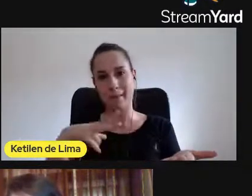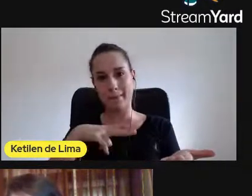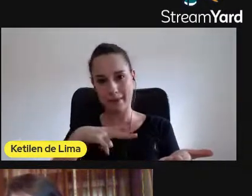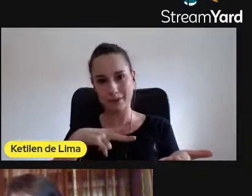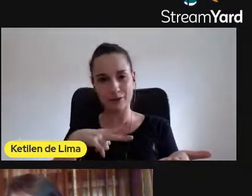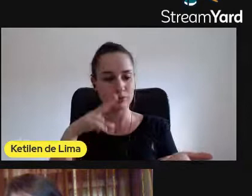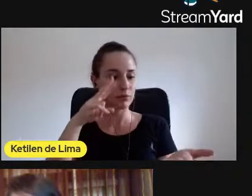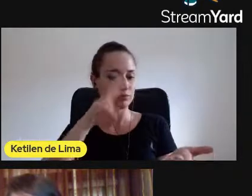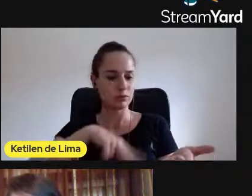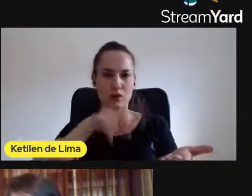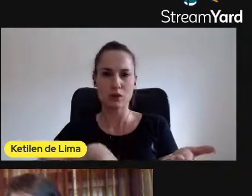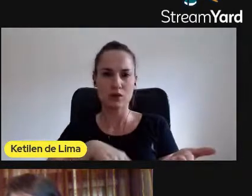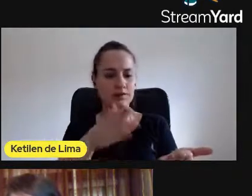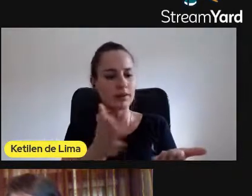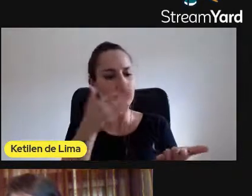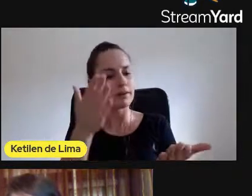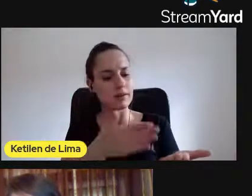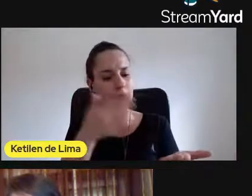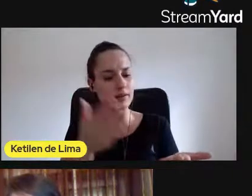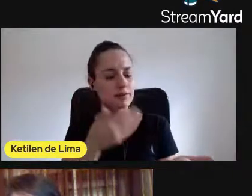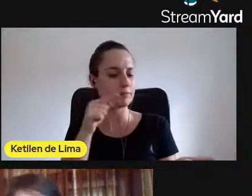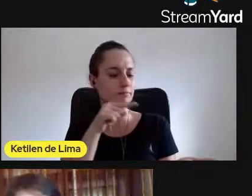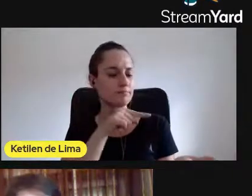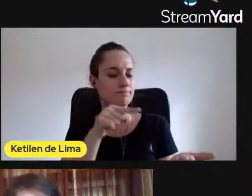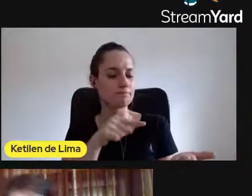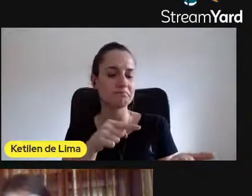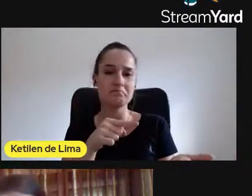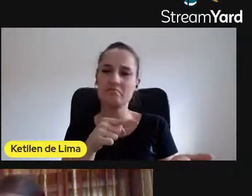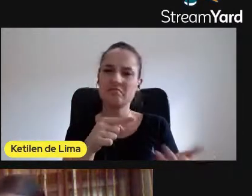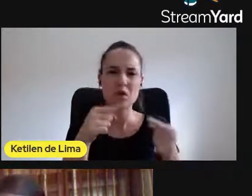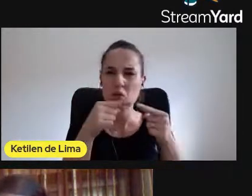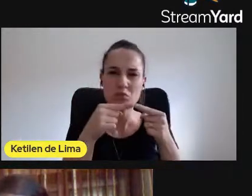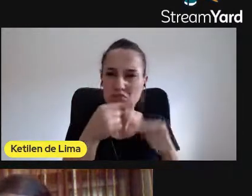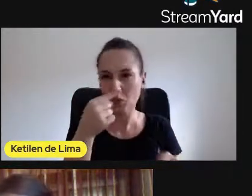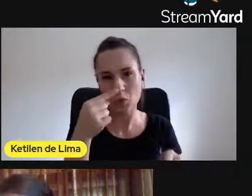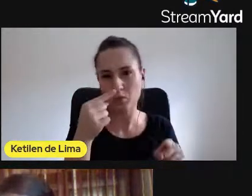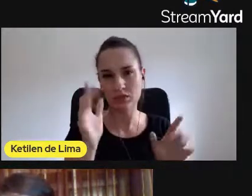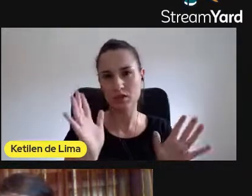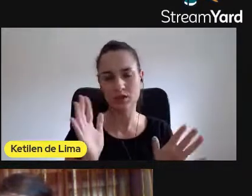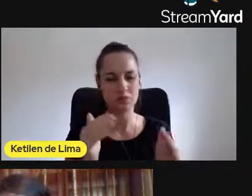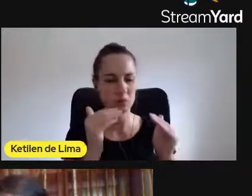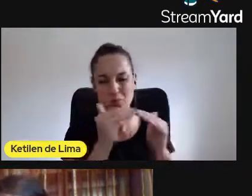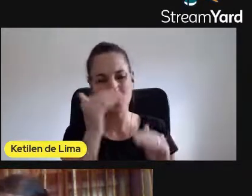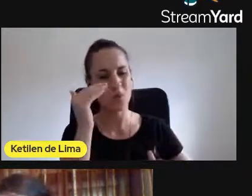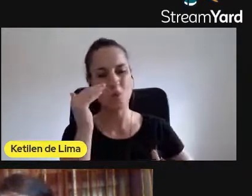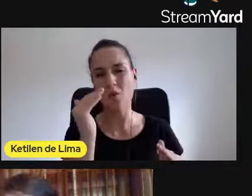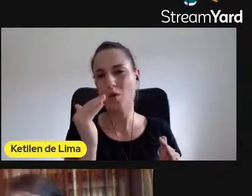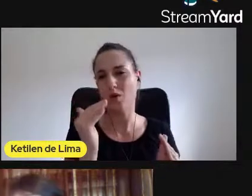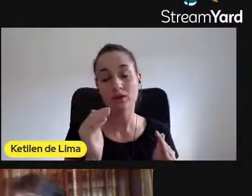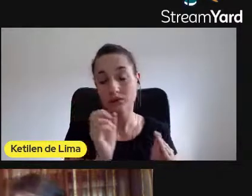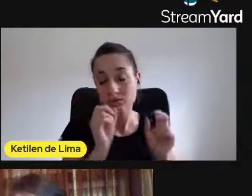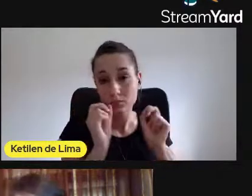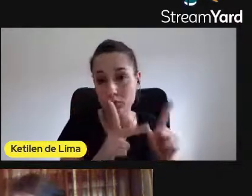tem a ver comigo. Mesmo que eu não concorde com o que o autor está dizendo, ou com o que os personagens fazem,